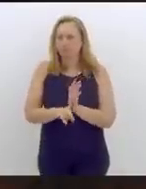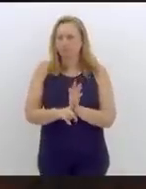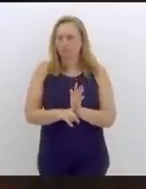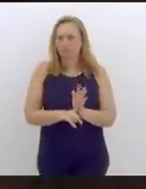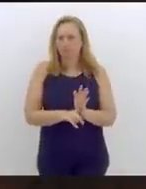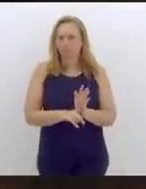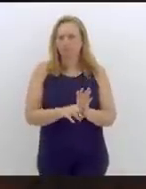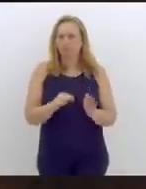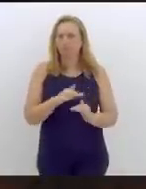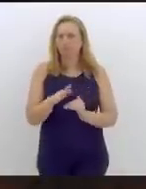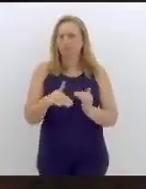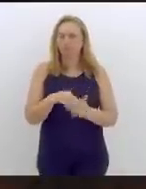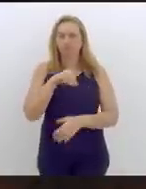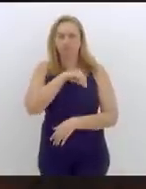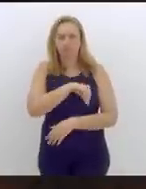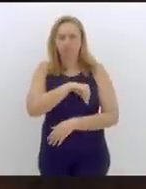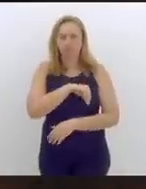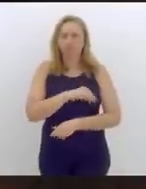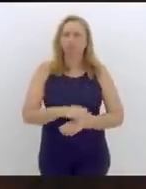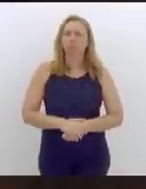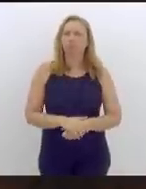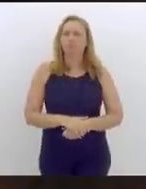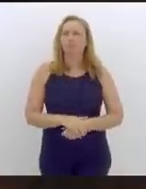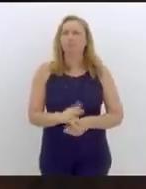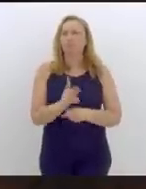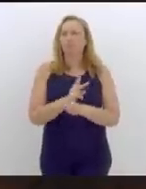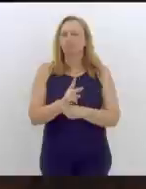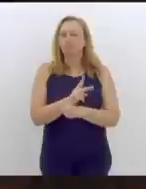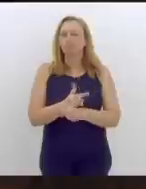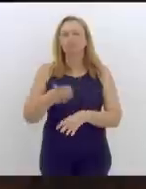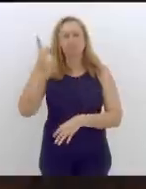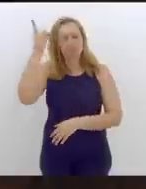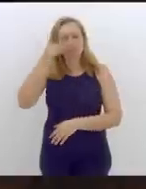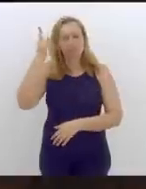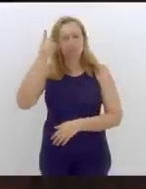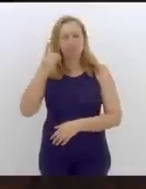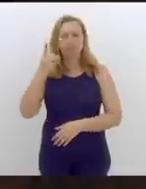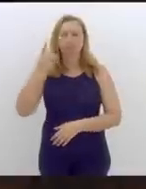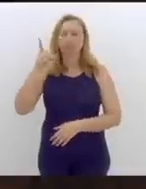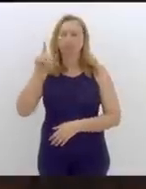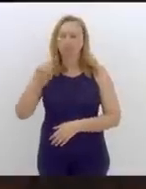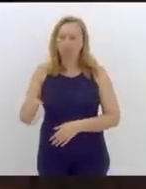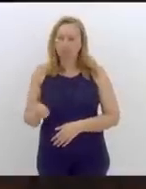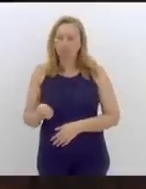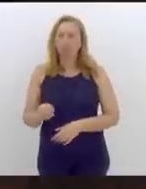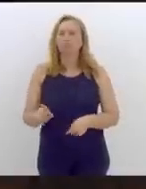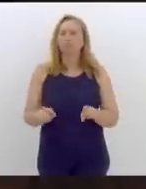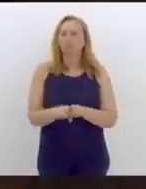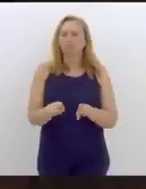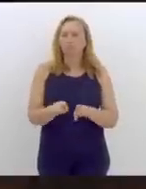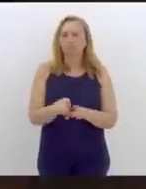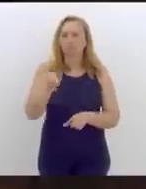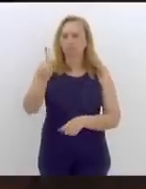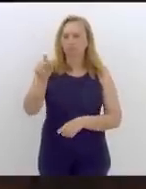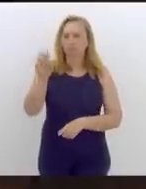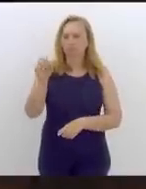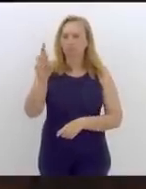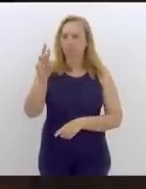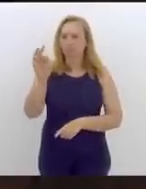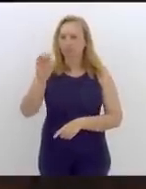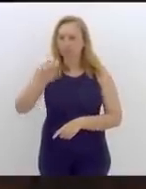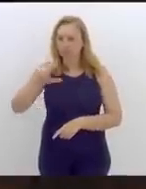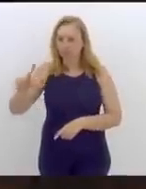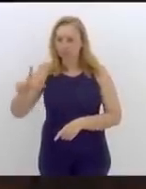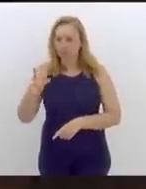cima da totalidade da pensão nós procuramos o deputado Márcio Dino o Portugal fomos na dvp